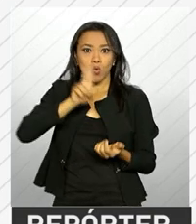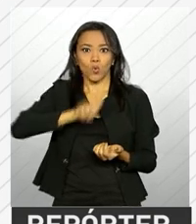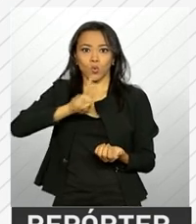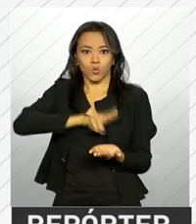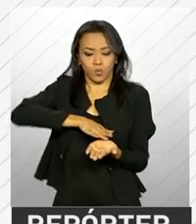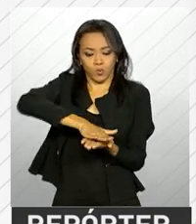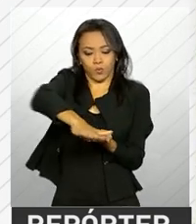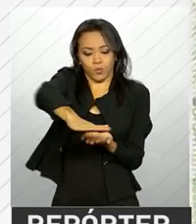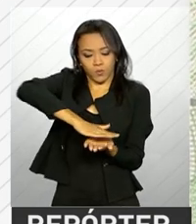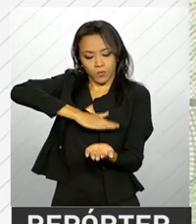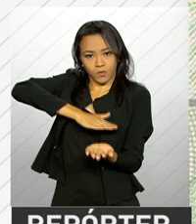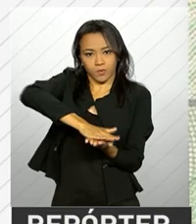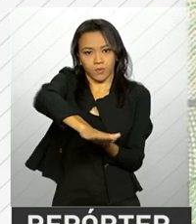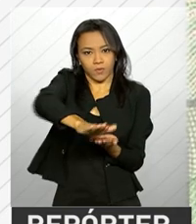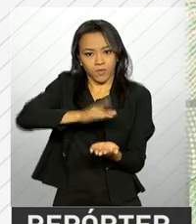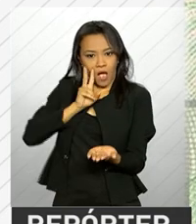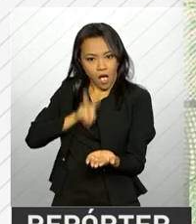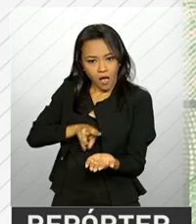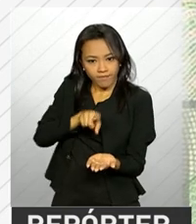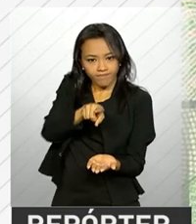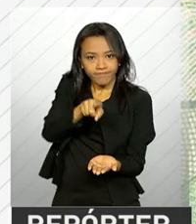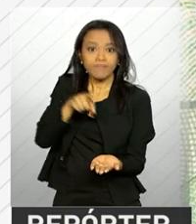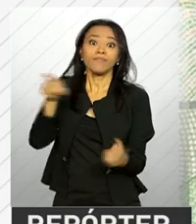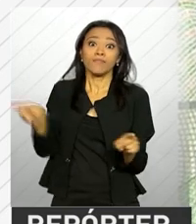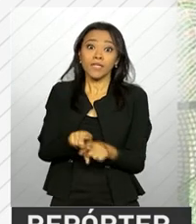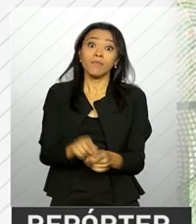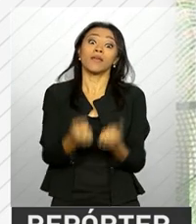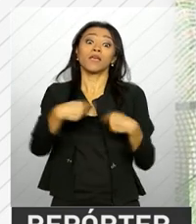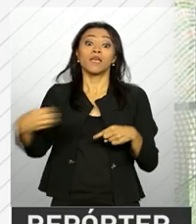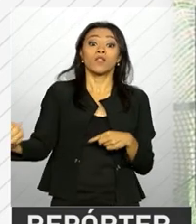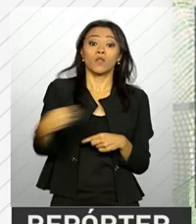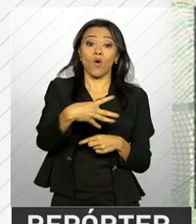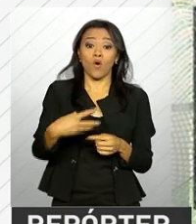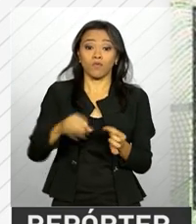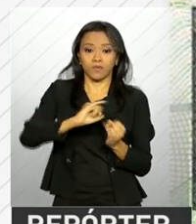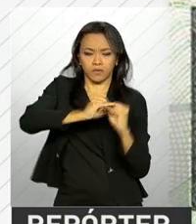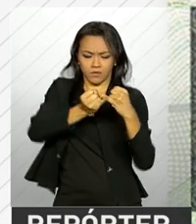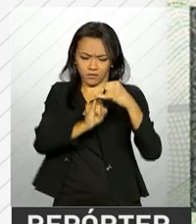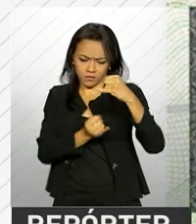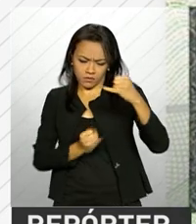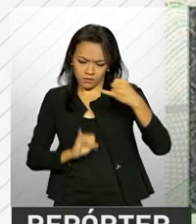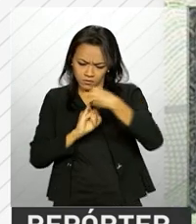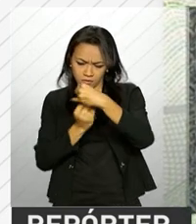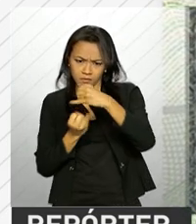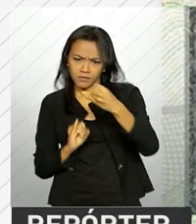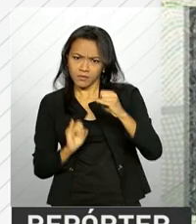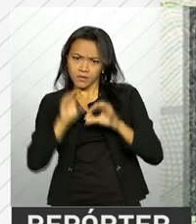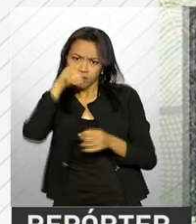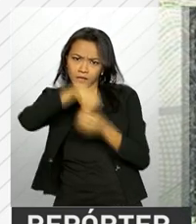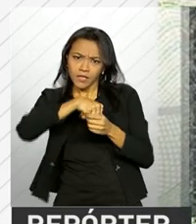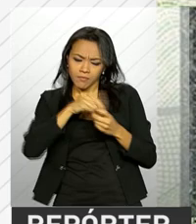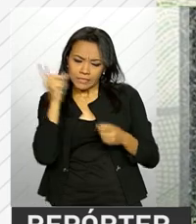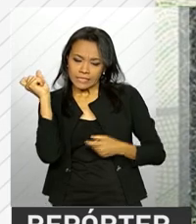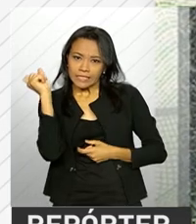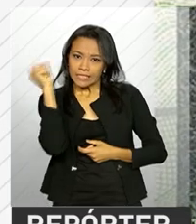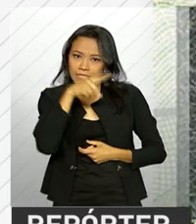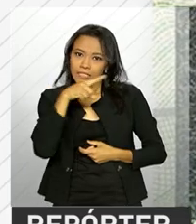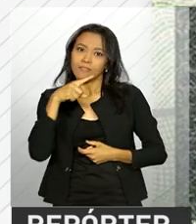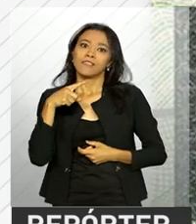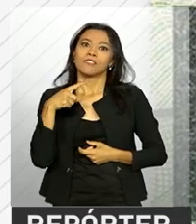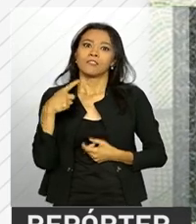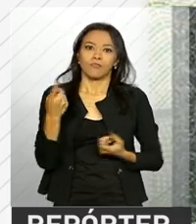luz ultravioleta Além disso aparecem novos fios de microl letras que também servem para dificultar